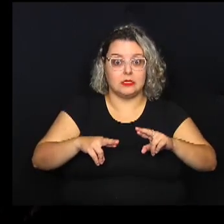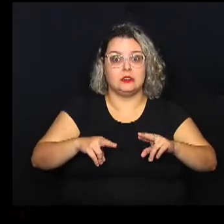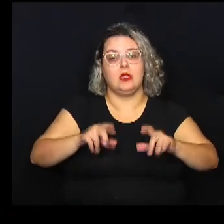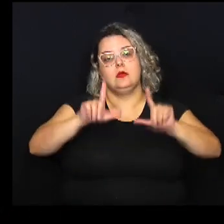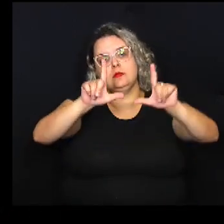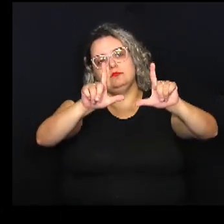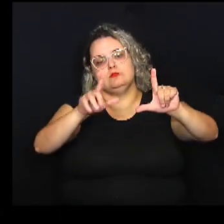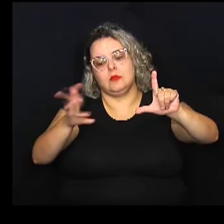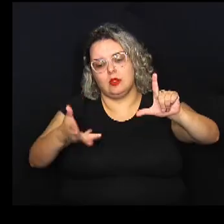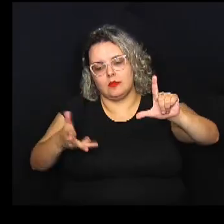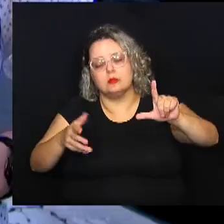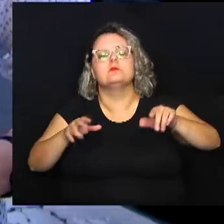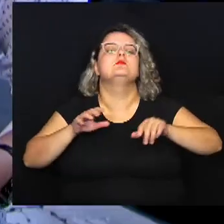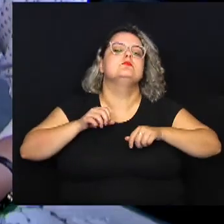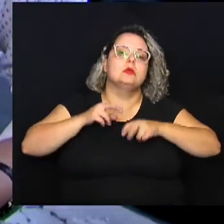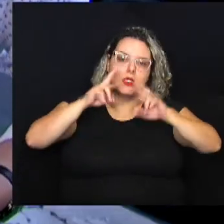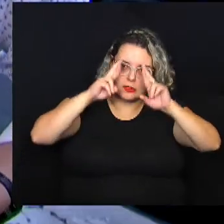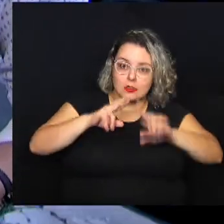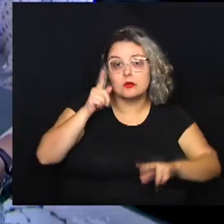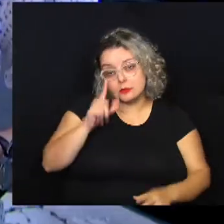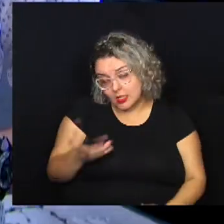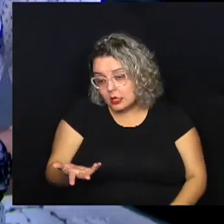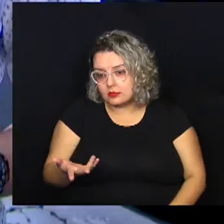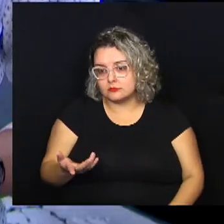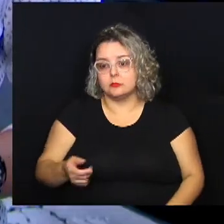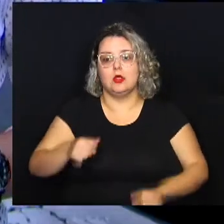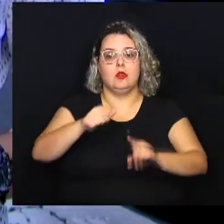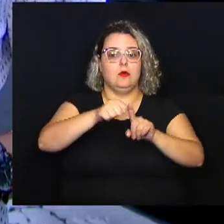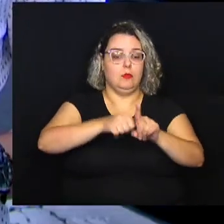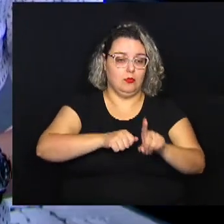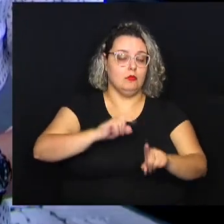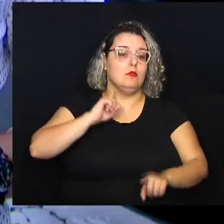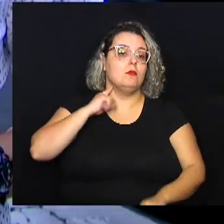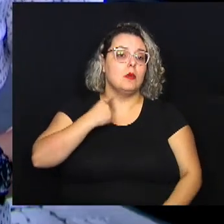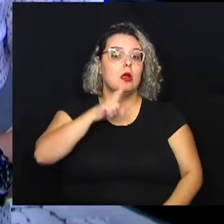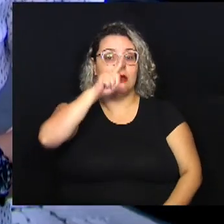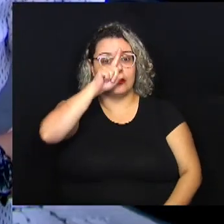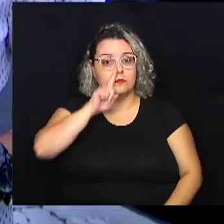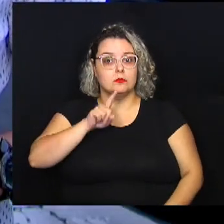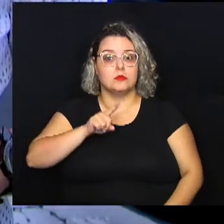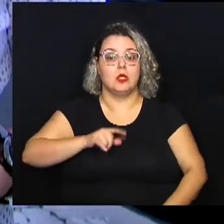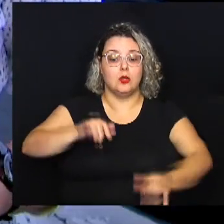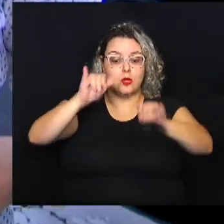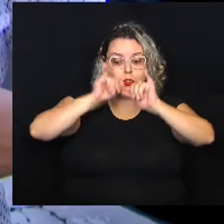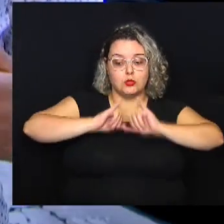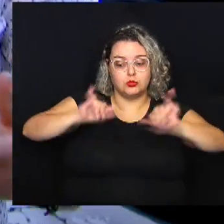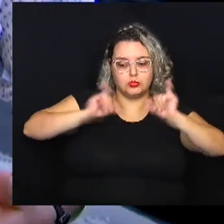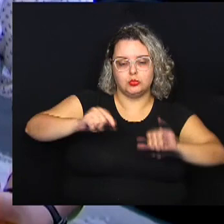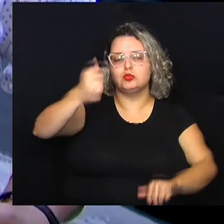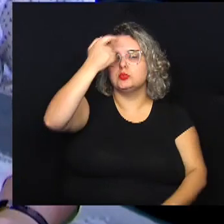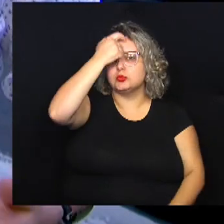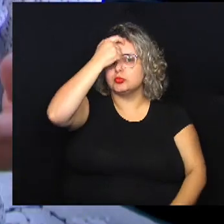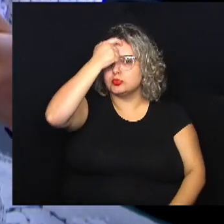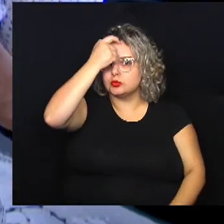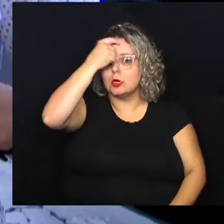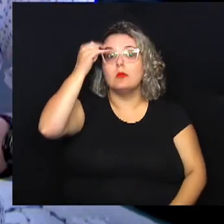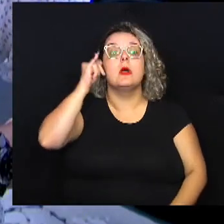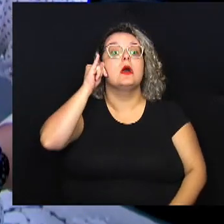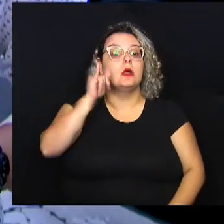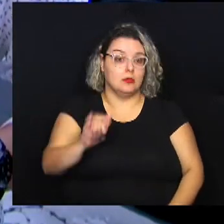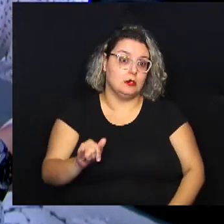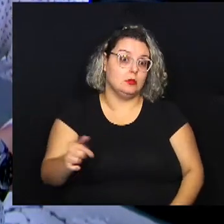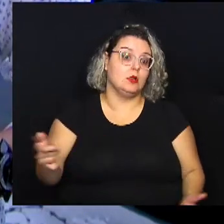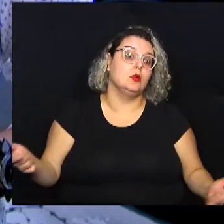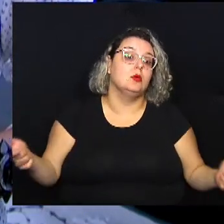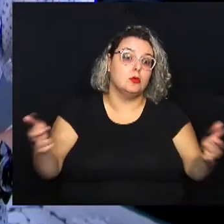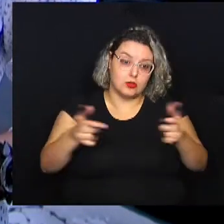você consegue respeitar a sinalização. O Maio Amarelo é um movimento internacional de conscientização para a prevenção e